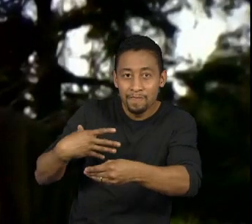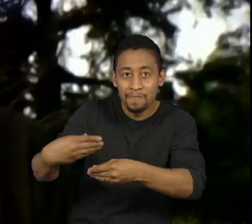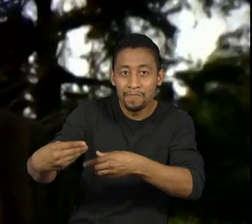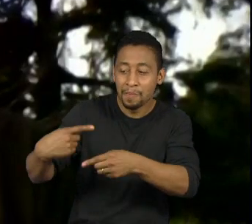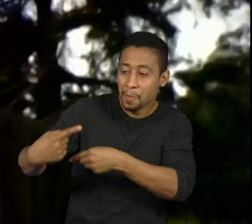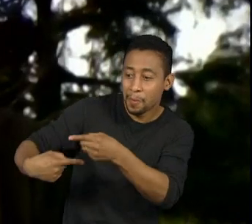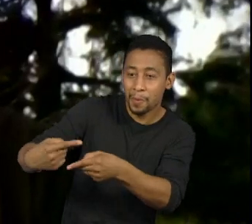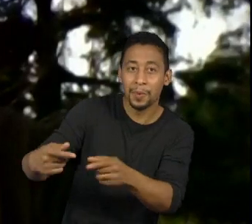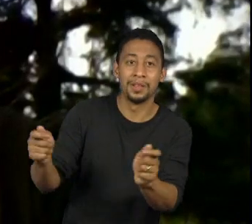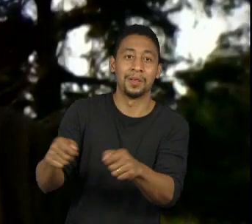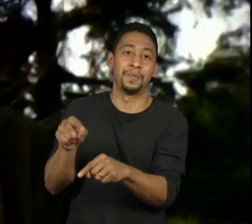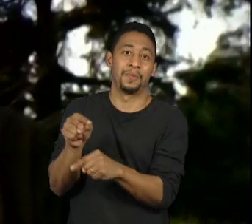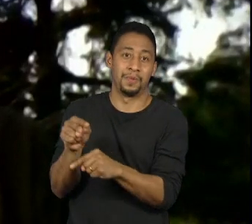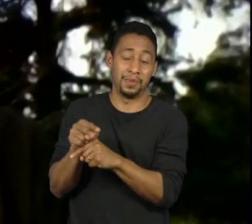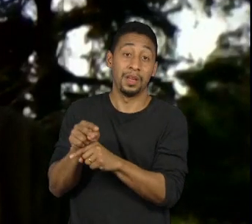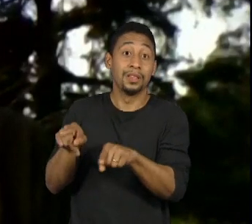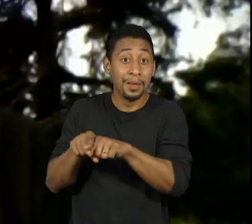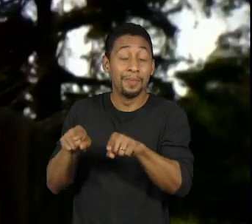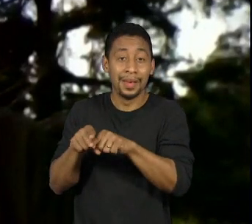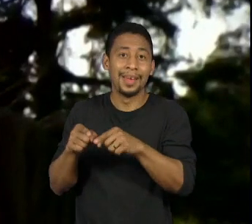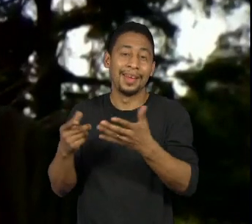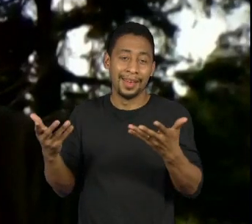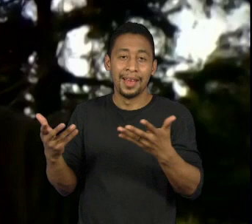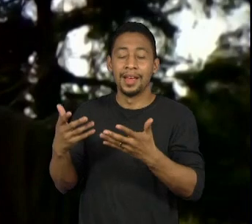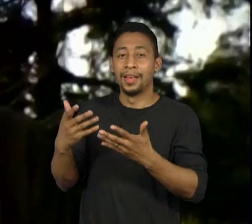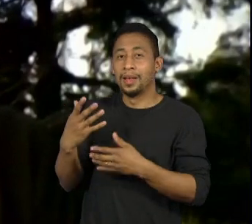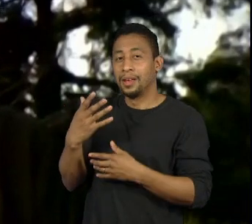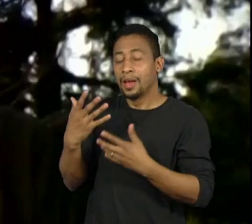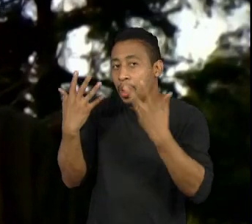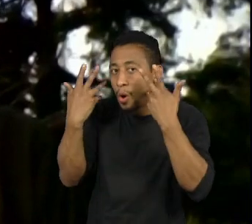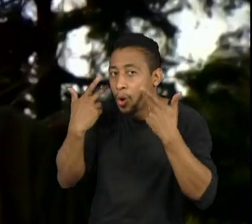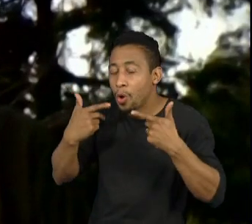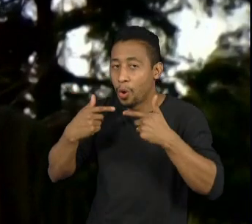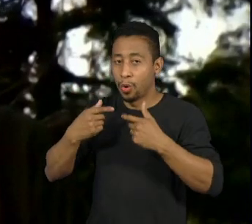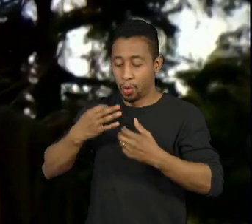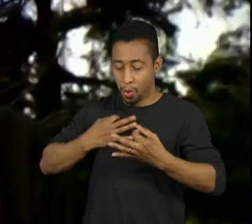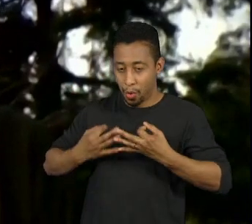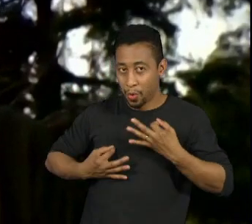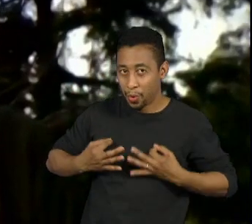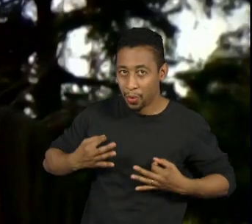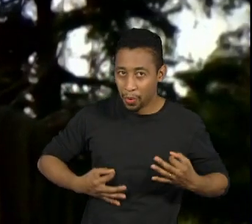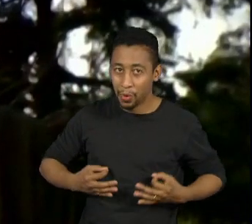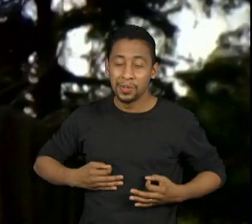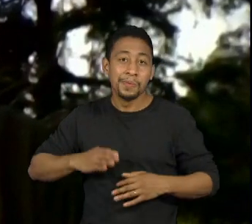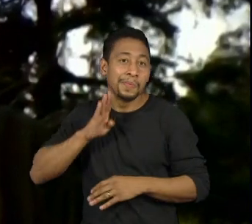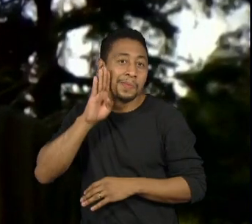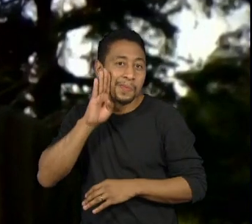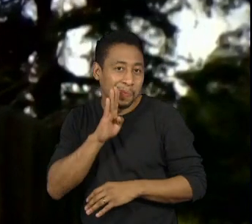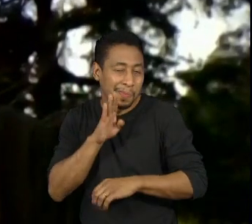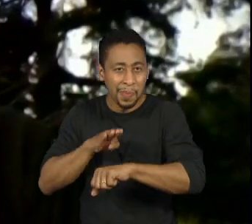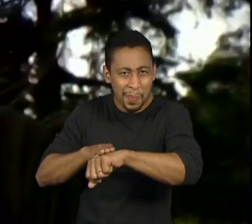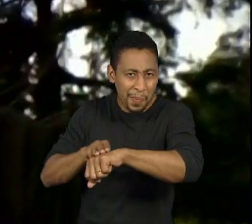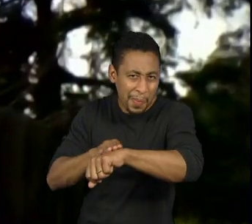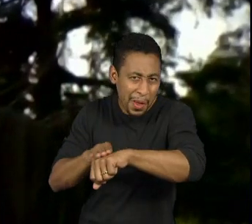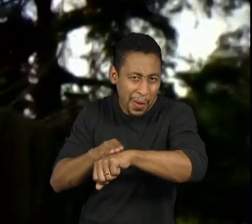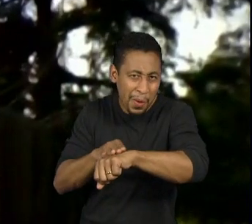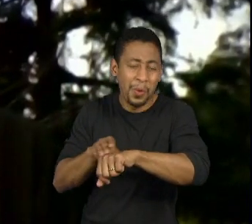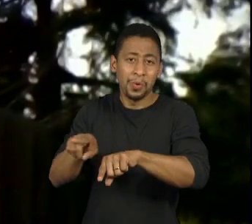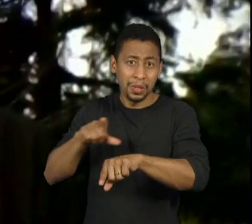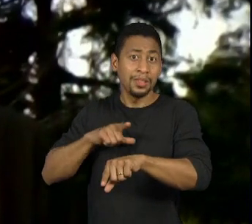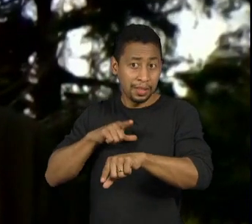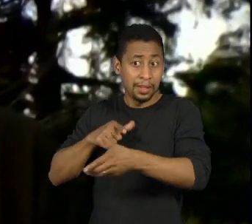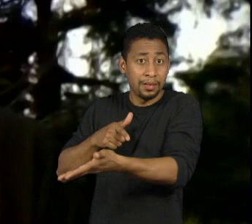gente tem uma onça parda, né? A ocorrência de onça parda no santuário. Para essa onça parda ocorrer, ela necessita de toda uma